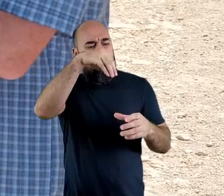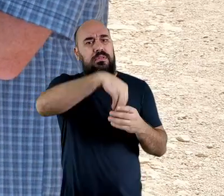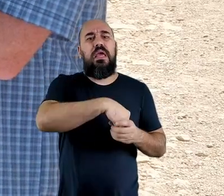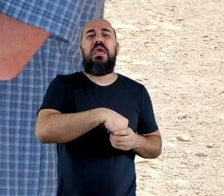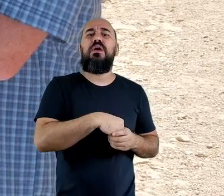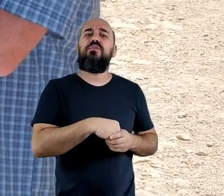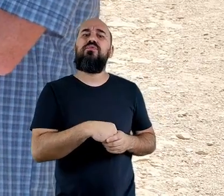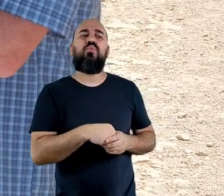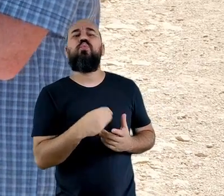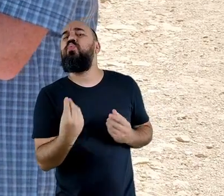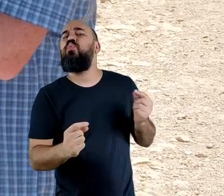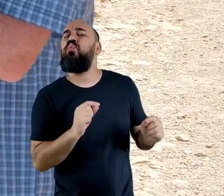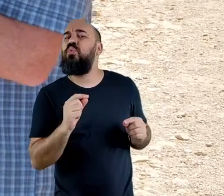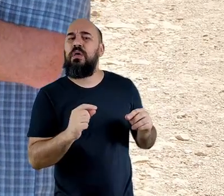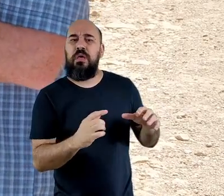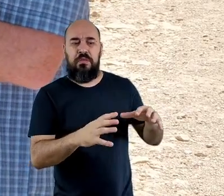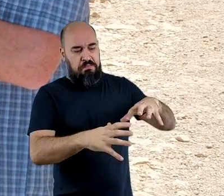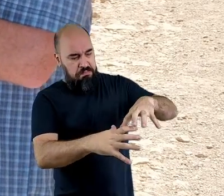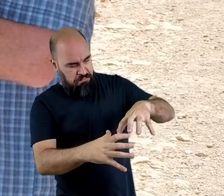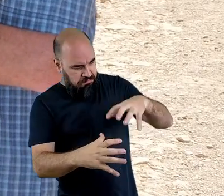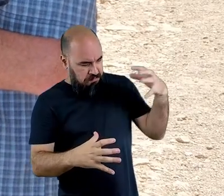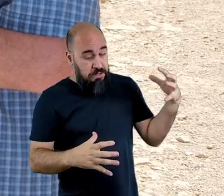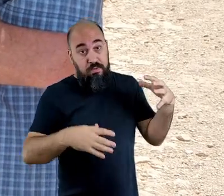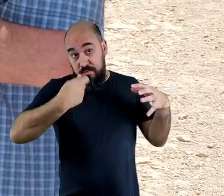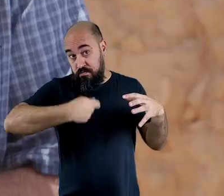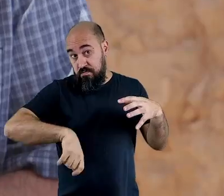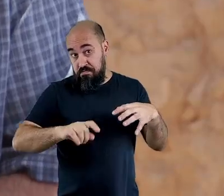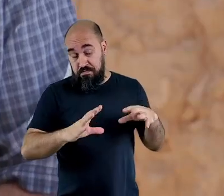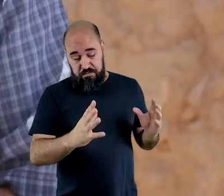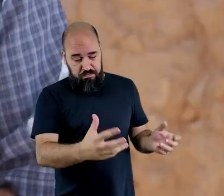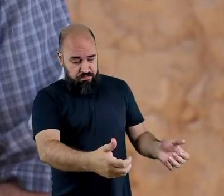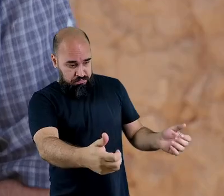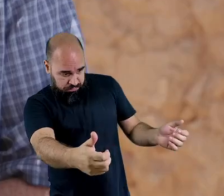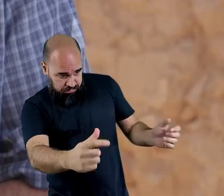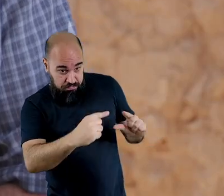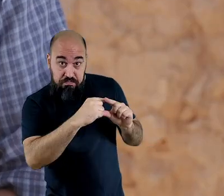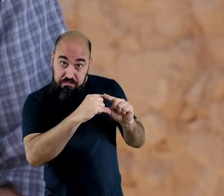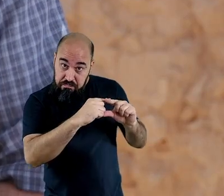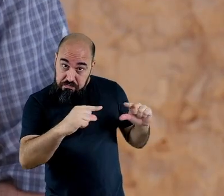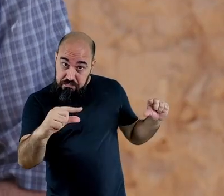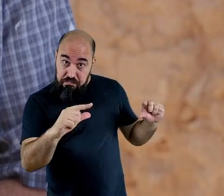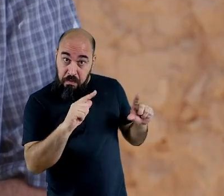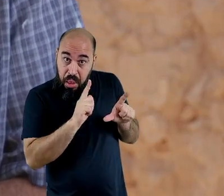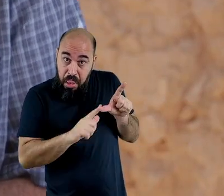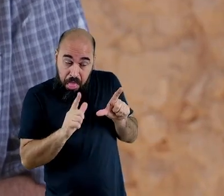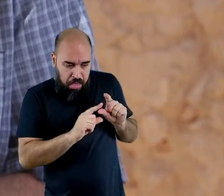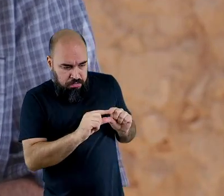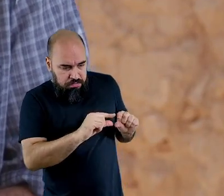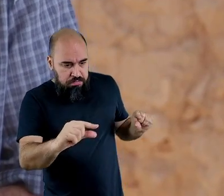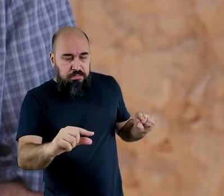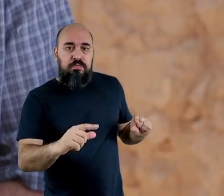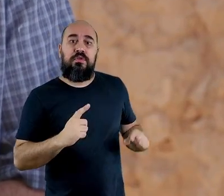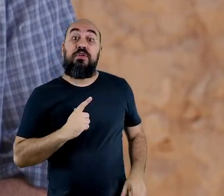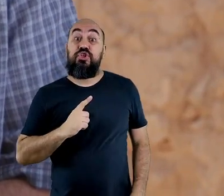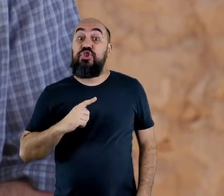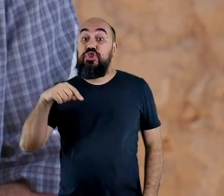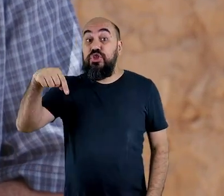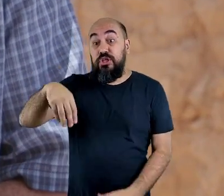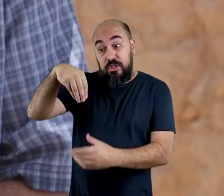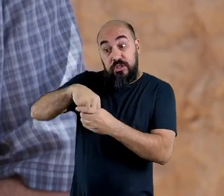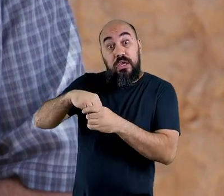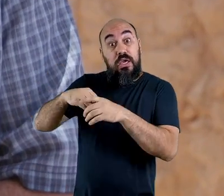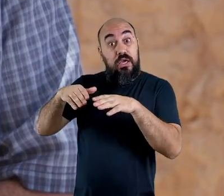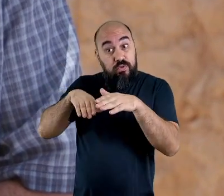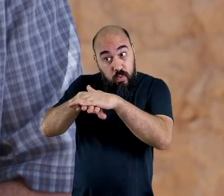estava dentro daquelas jarras. E, por exemplo, sabemos que ele importou para cá maçãs que foram trazidas da Itália, maçãs de